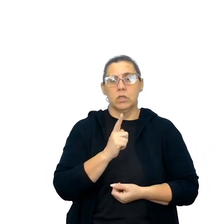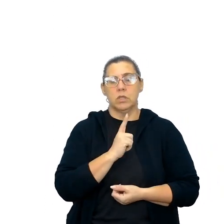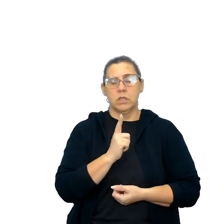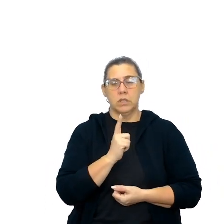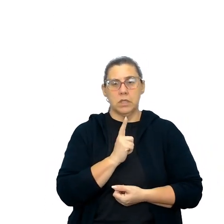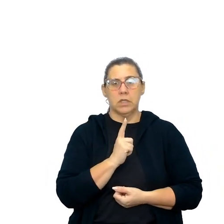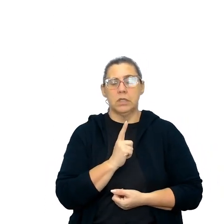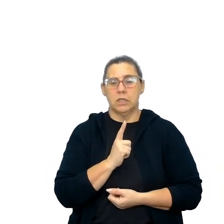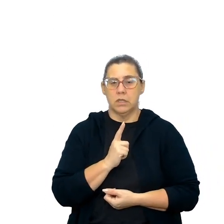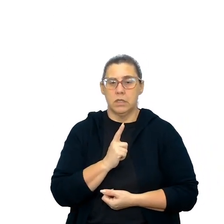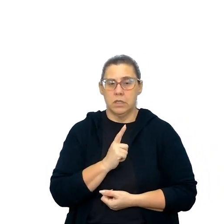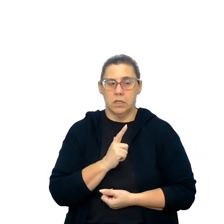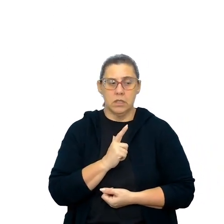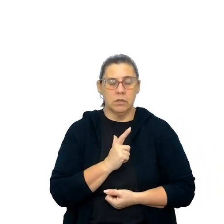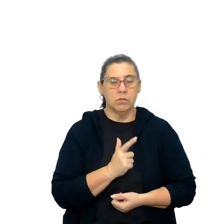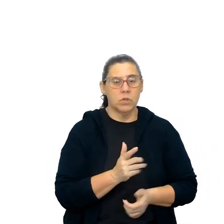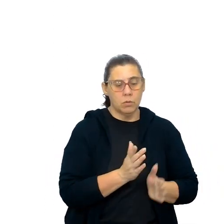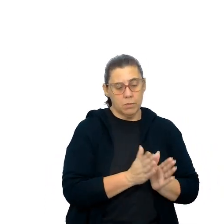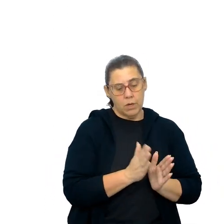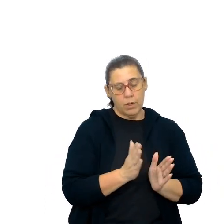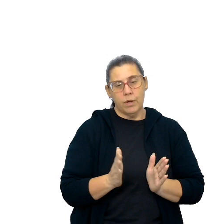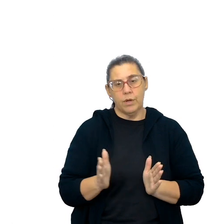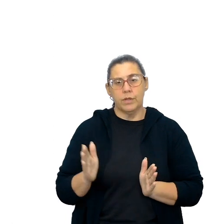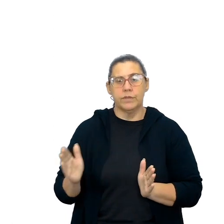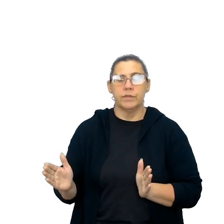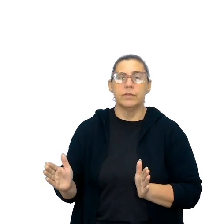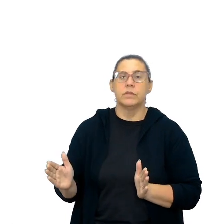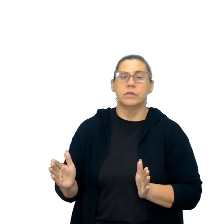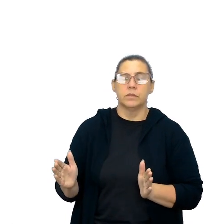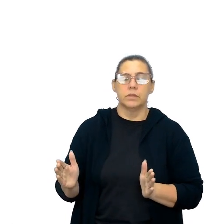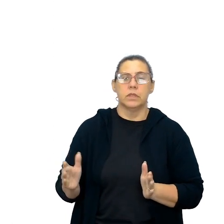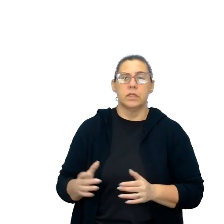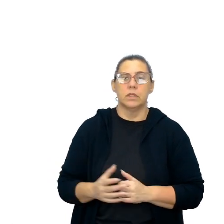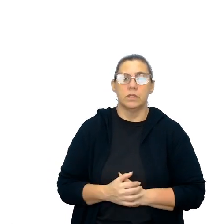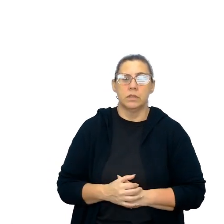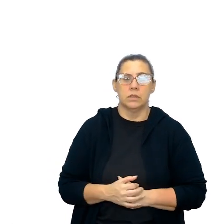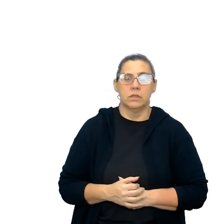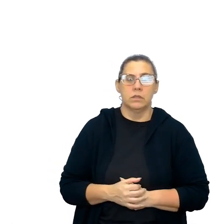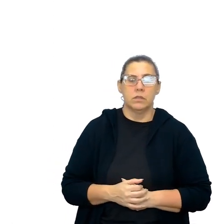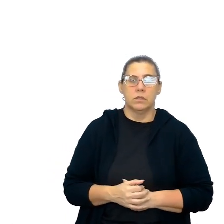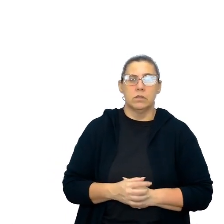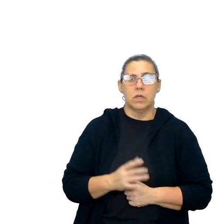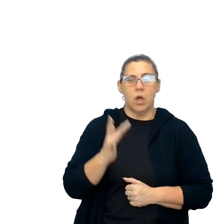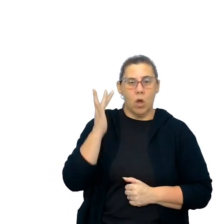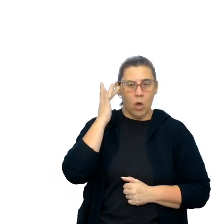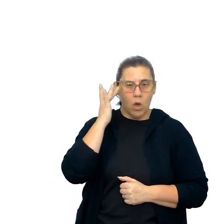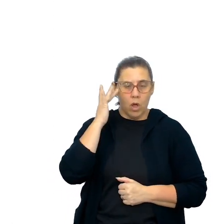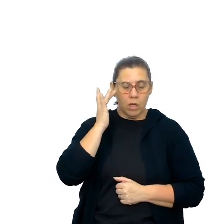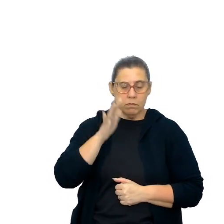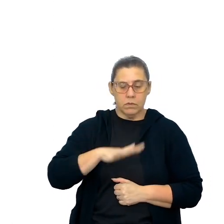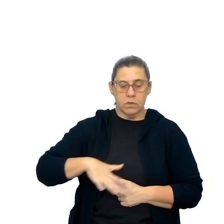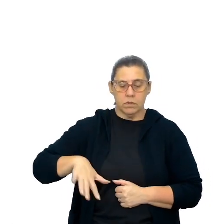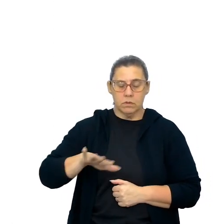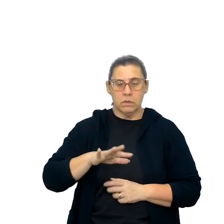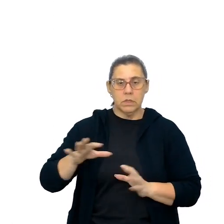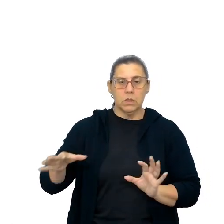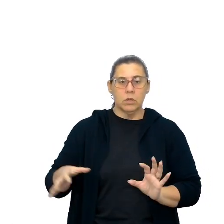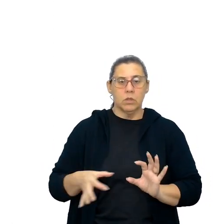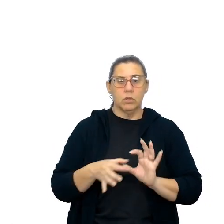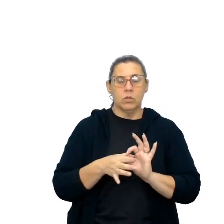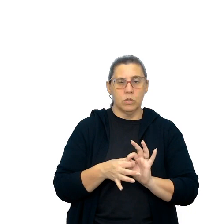aqui um processo da noção cognitiva de espaço, que está ligada